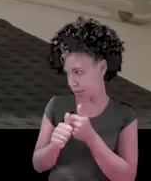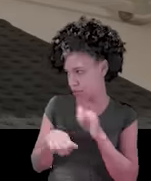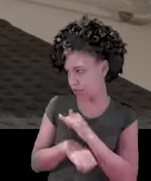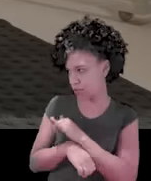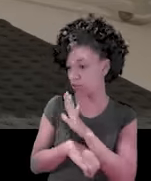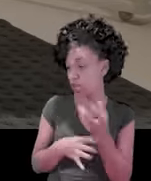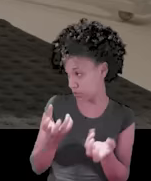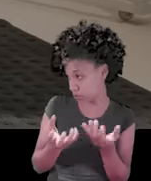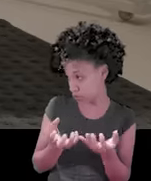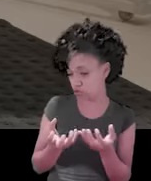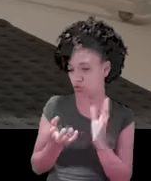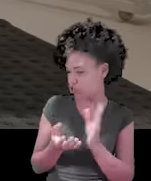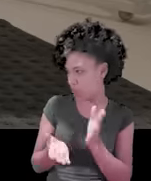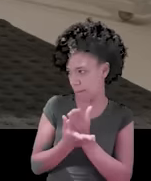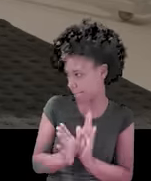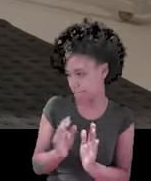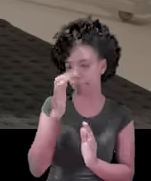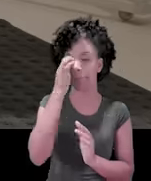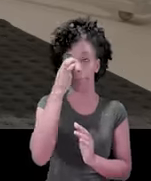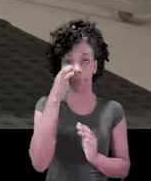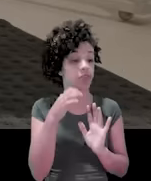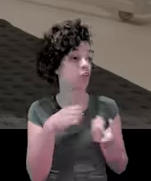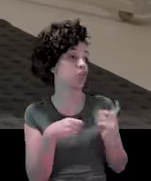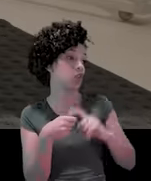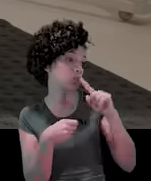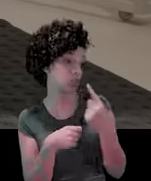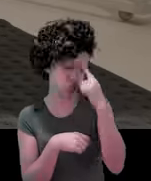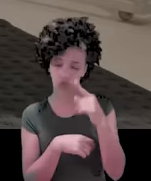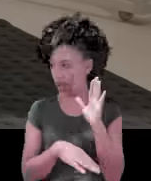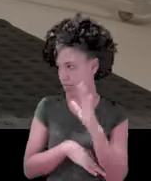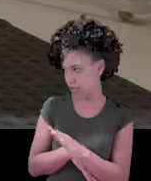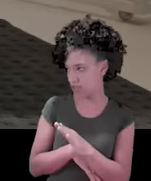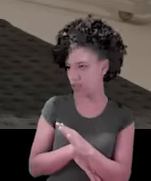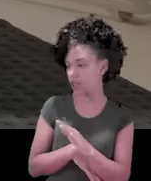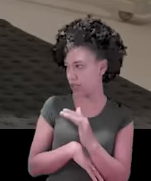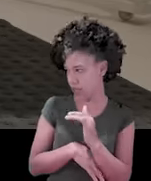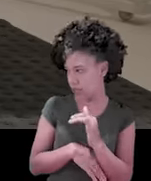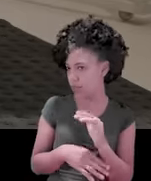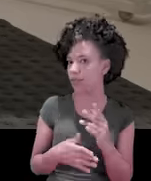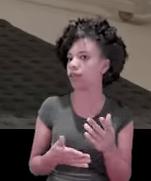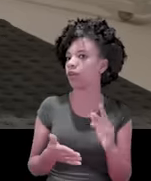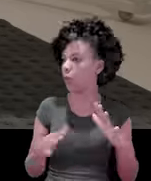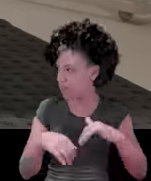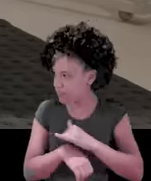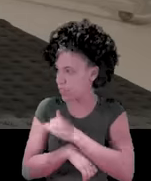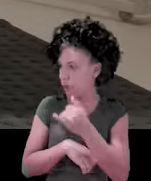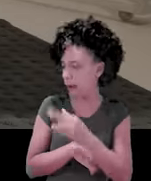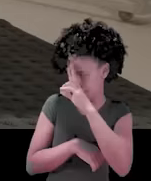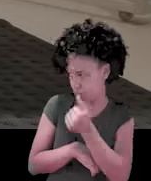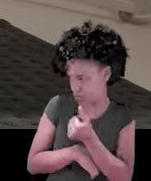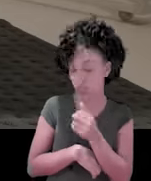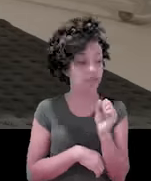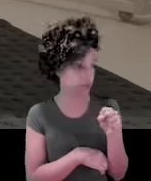avião É próximo do leão rugido já tá pegando fogo não eu vou ter só no outro dia na tarde né a hora que deu uma merda foi Ah tá é meio-dia por aí